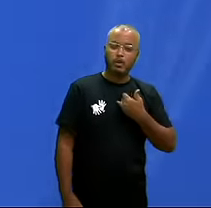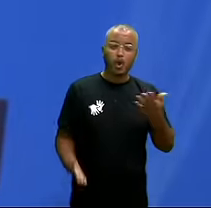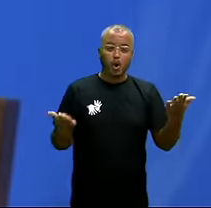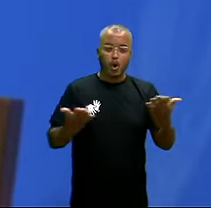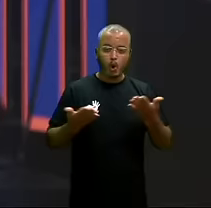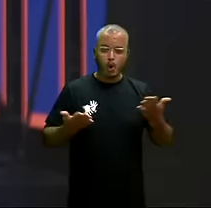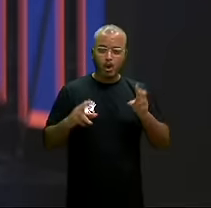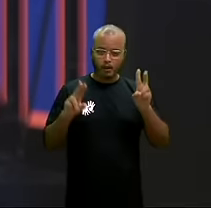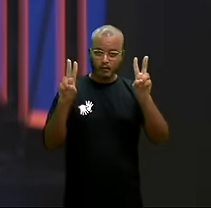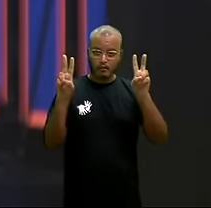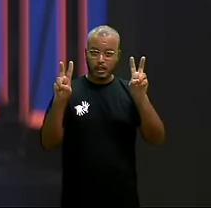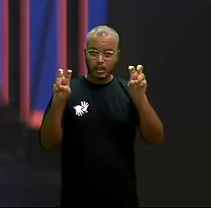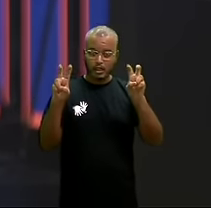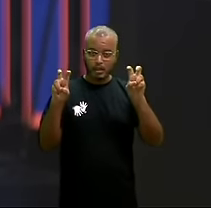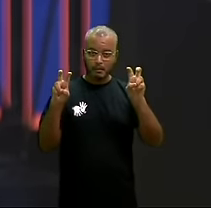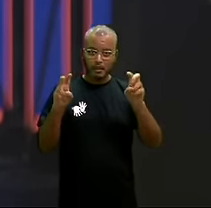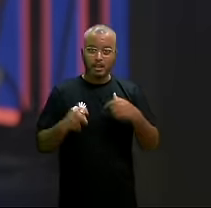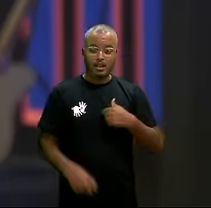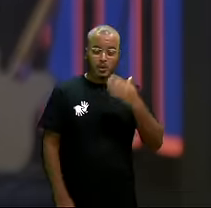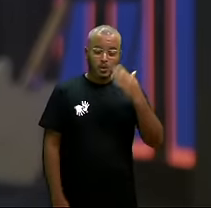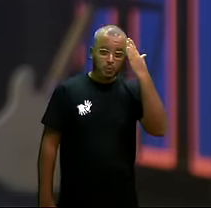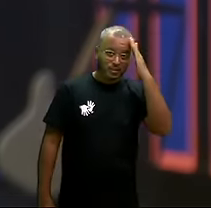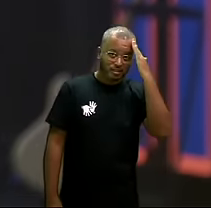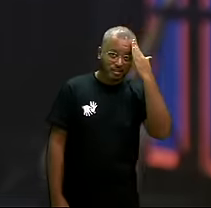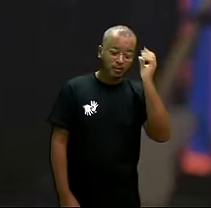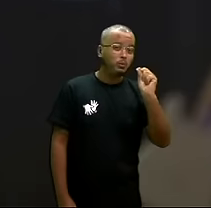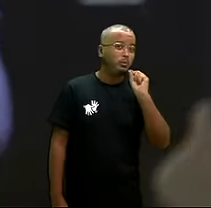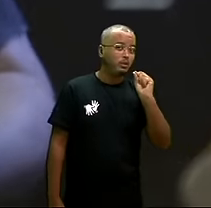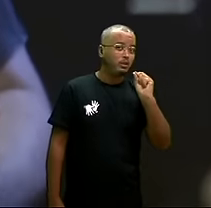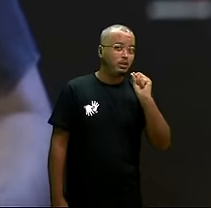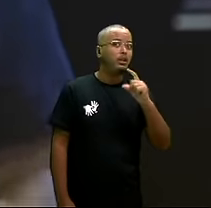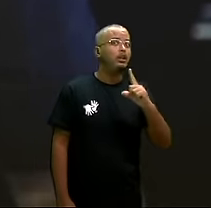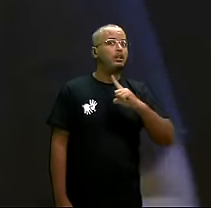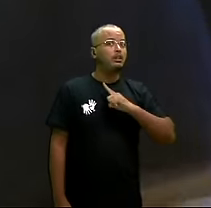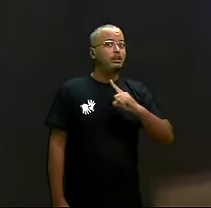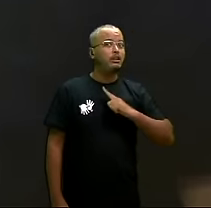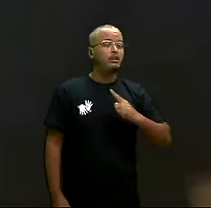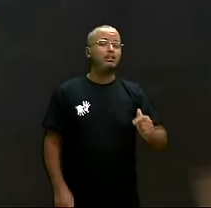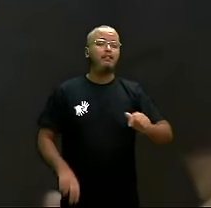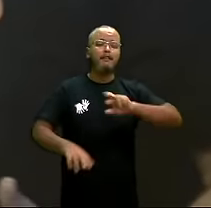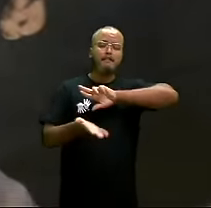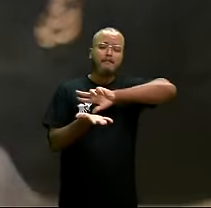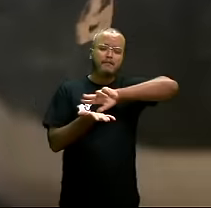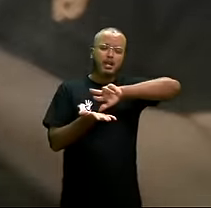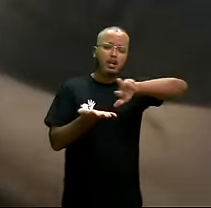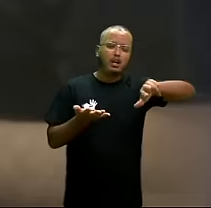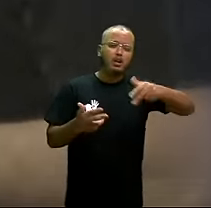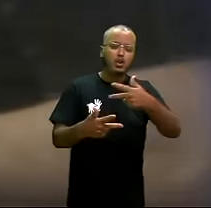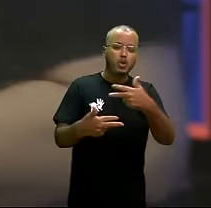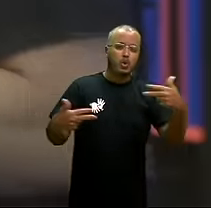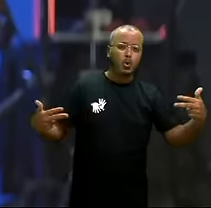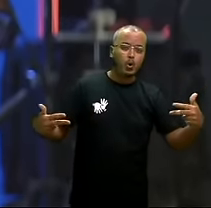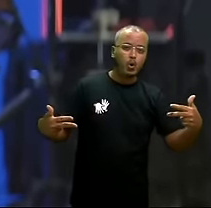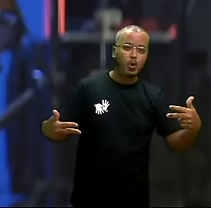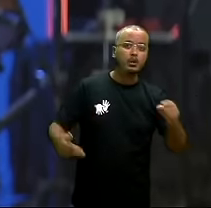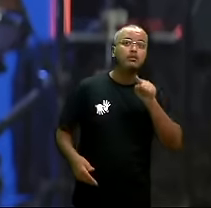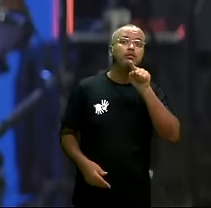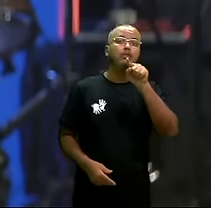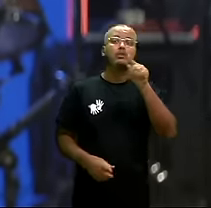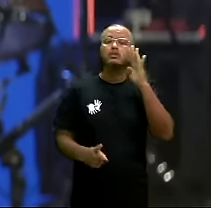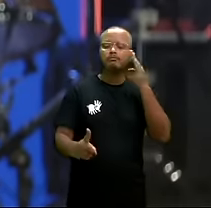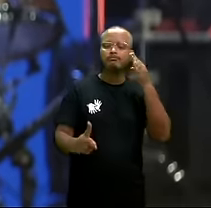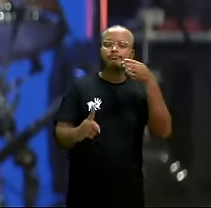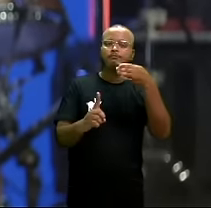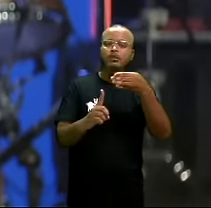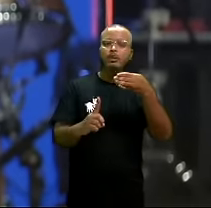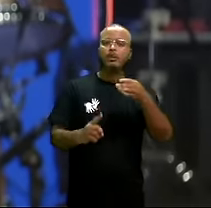é porque entendo eu que existem várias coisas que vão te levar para uma vida de vitória. Não é só uma coisa que vai te levar. Irmão, escuta o